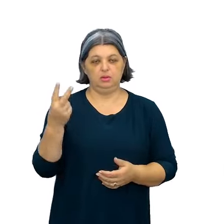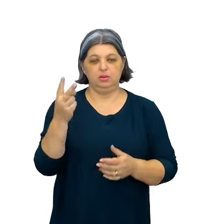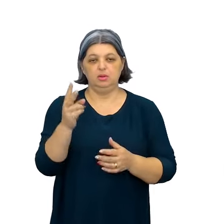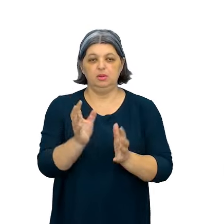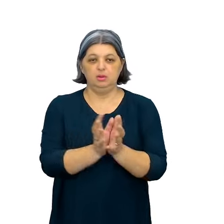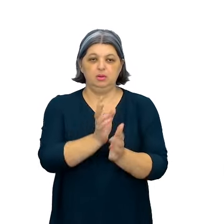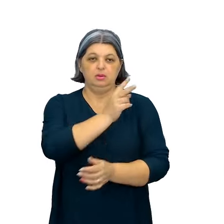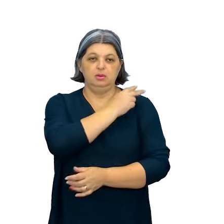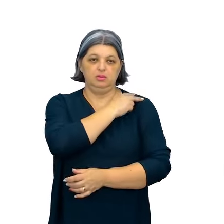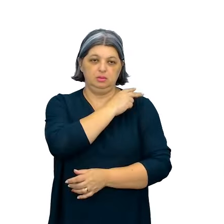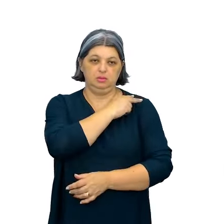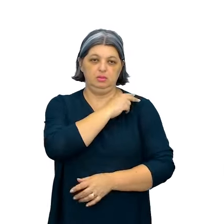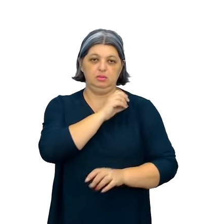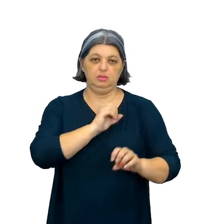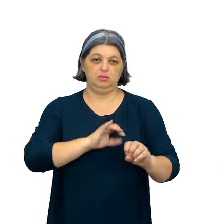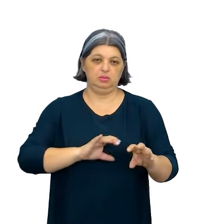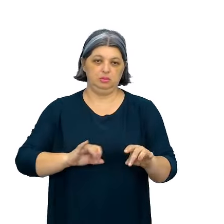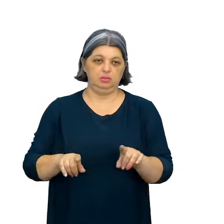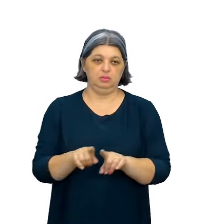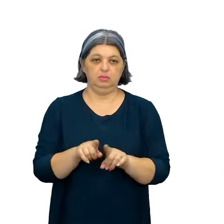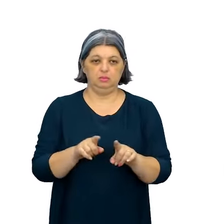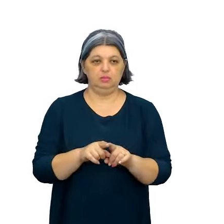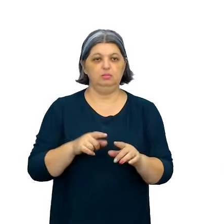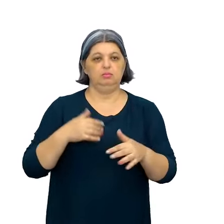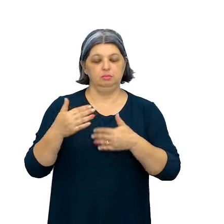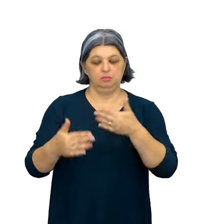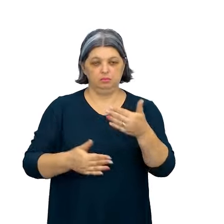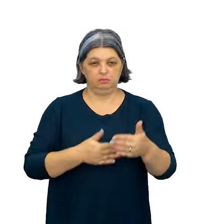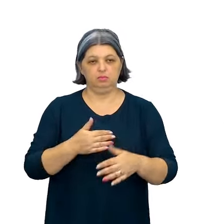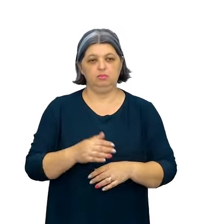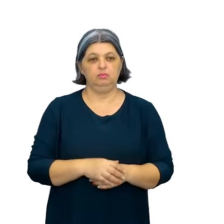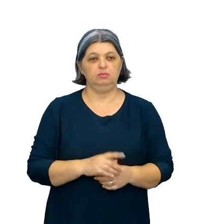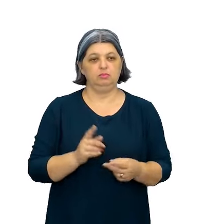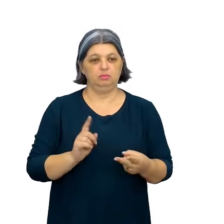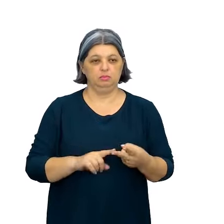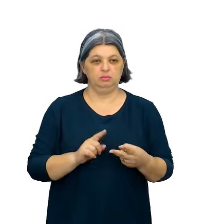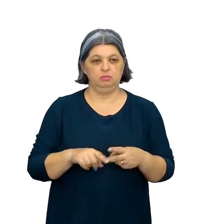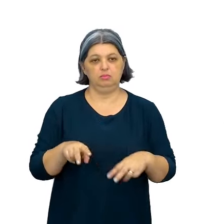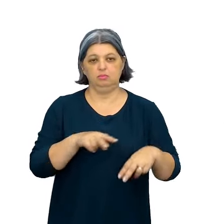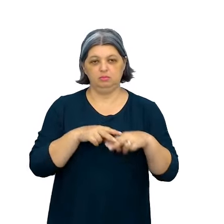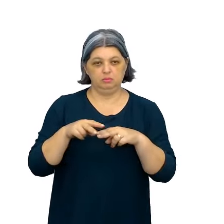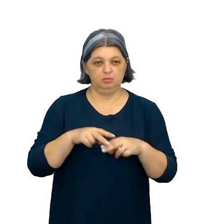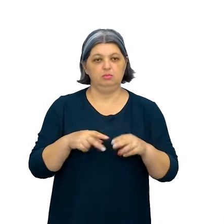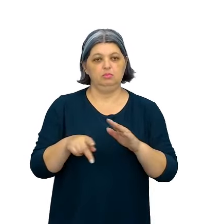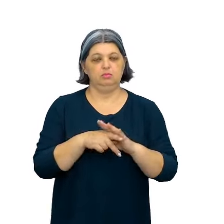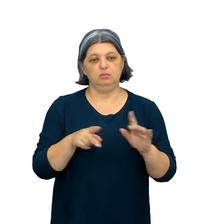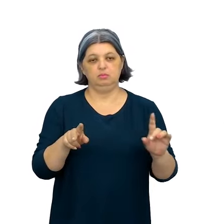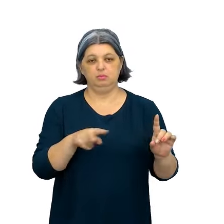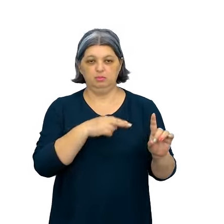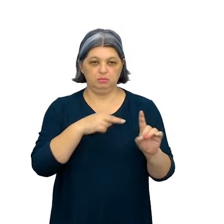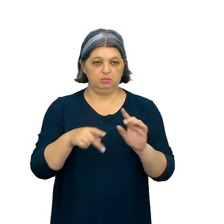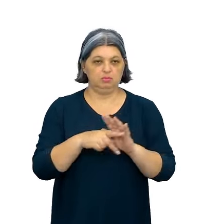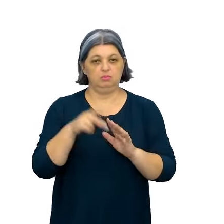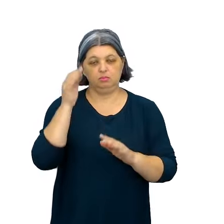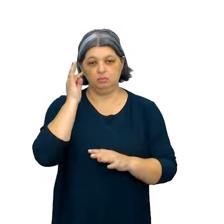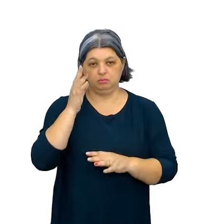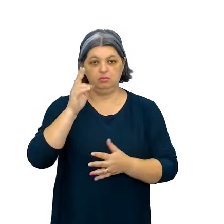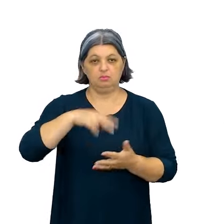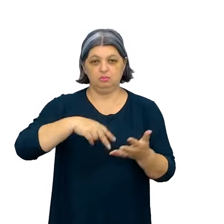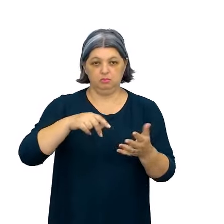a organização de seus elementos constitutivos. Depois, o segundo objetivo é revisitar os aspectos teóricos da leitura e letramento